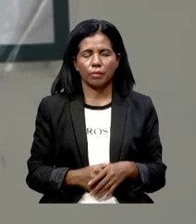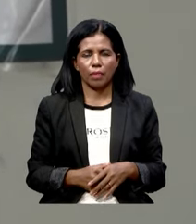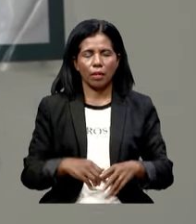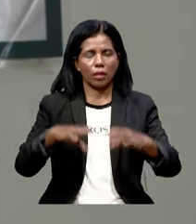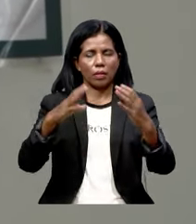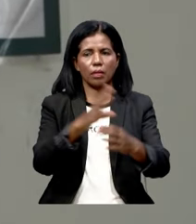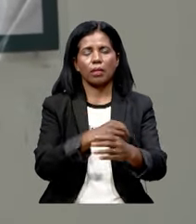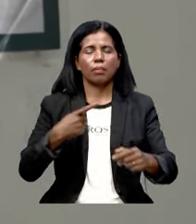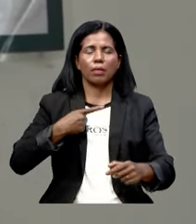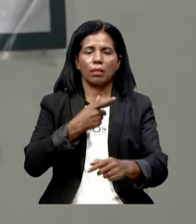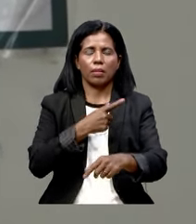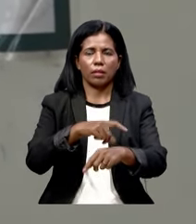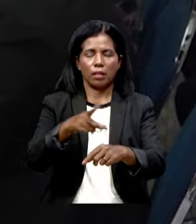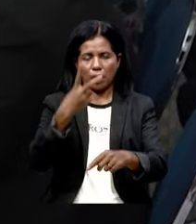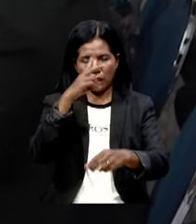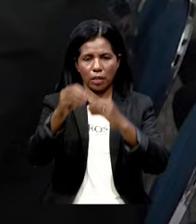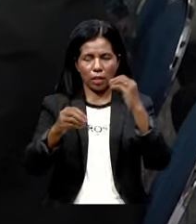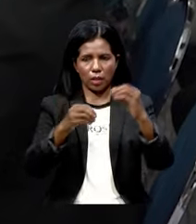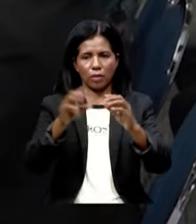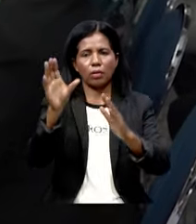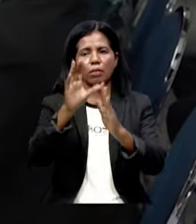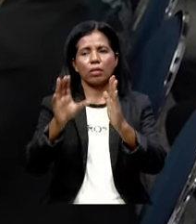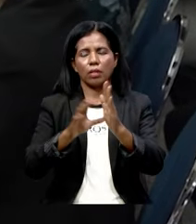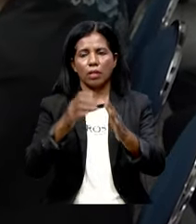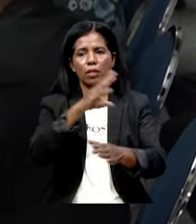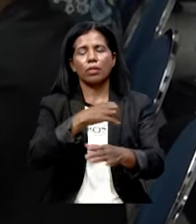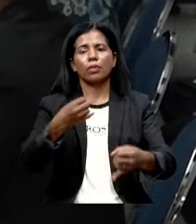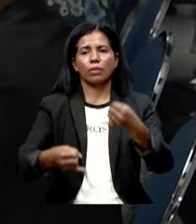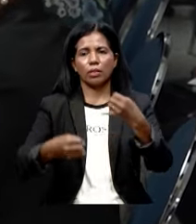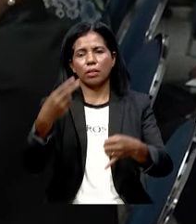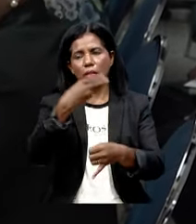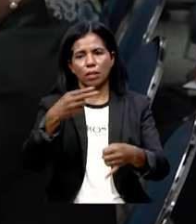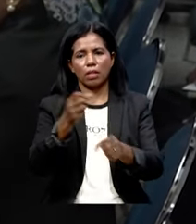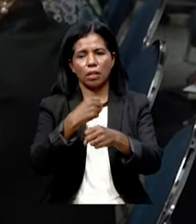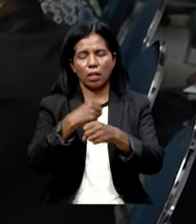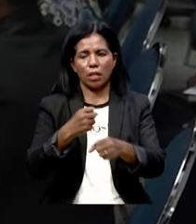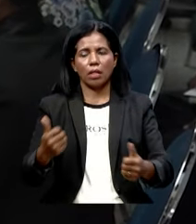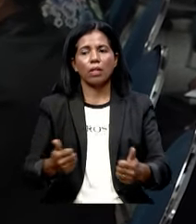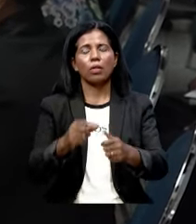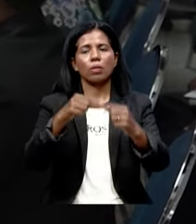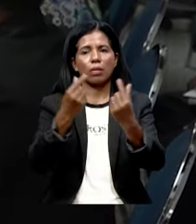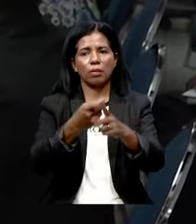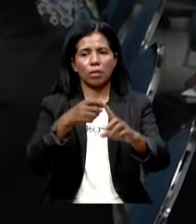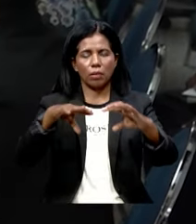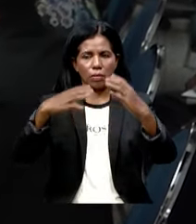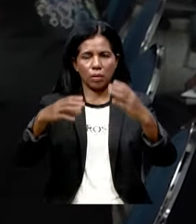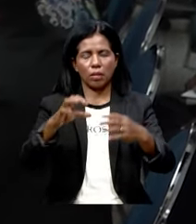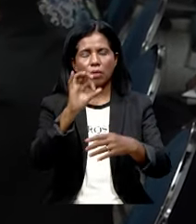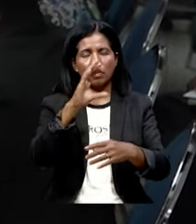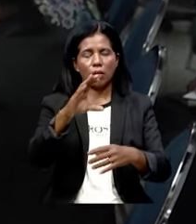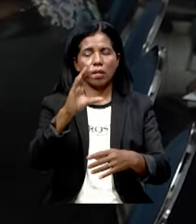Comissão a Parlamento Nacional deve tratar assunto Constituição no Justiça Quintané, a la audiência ou equipa Rússia Comissão Função